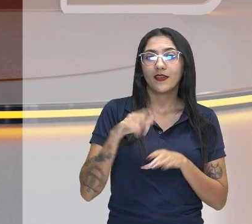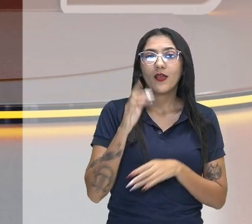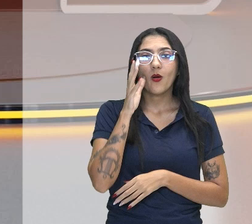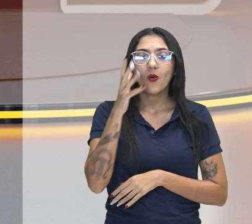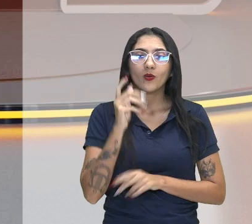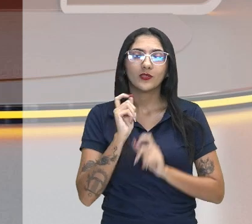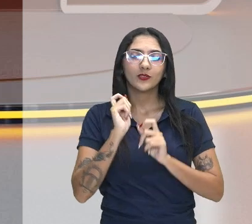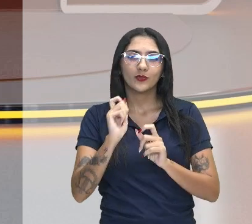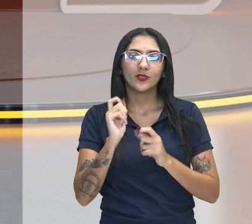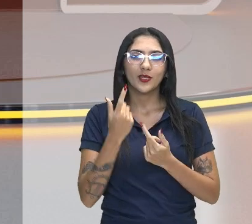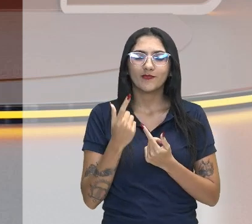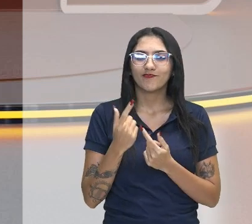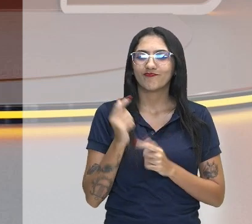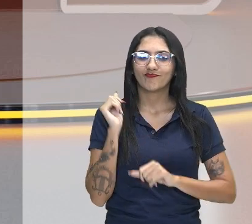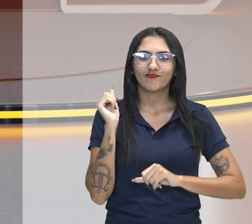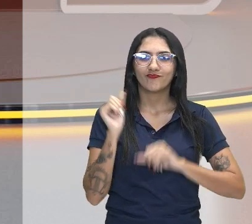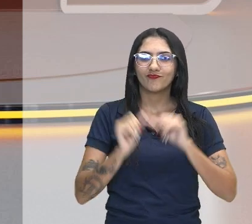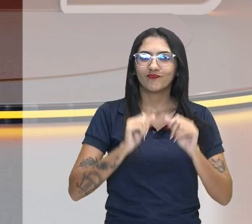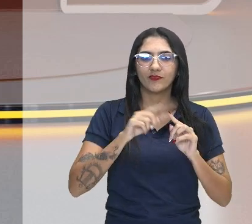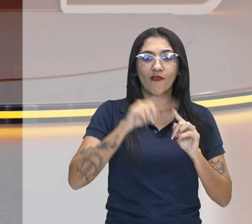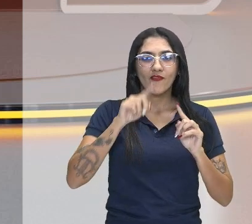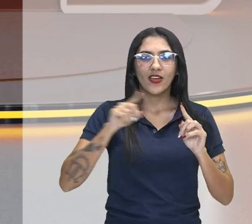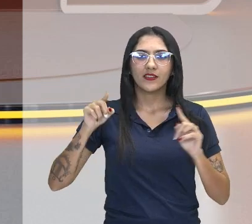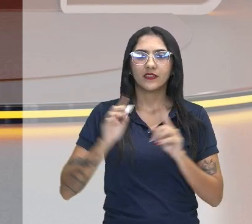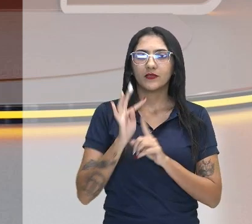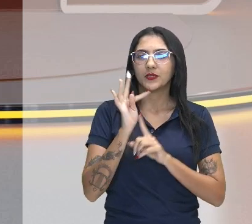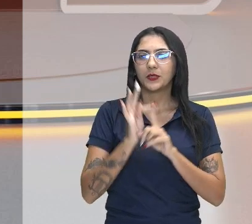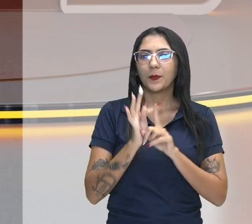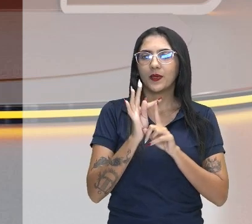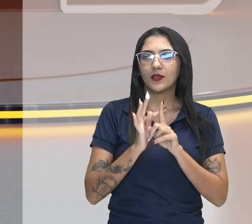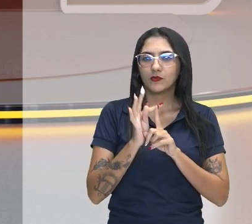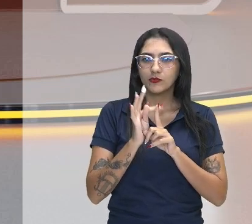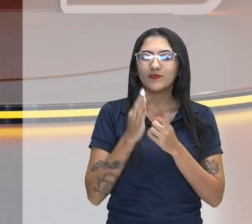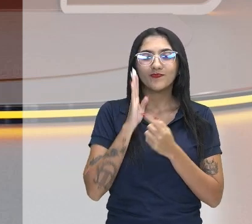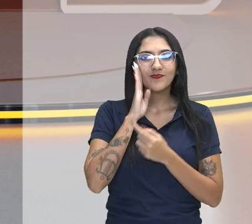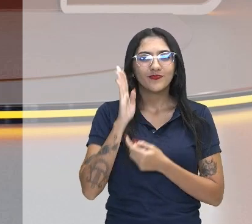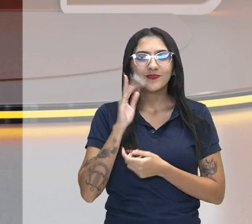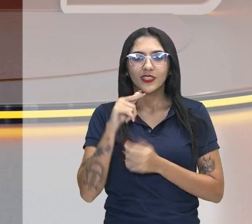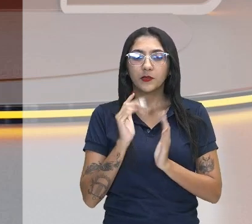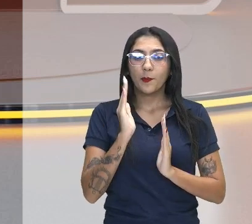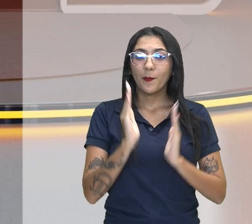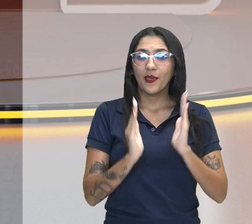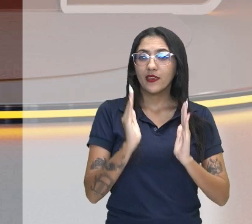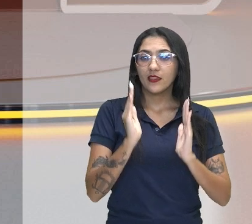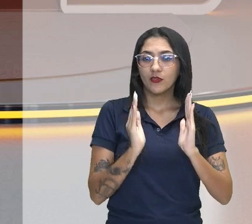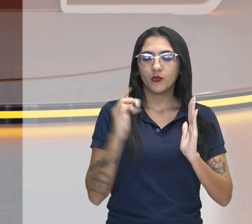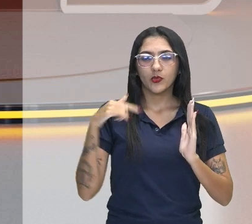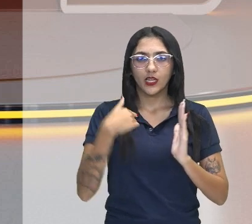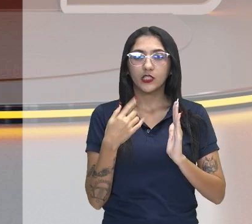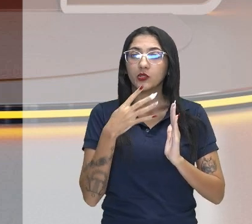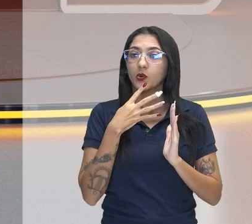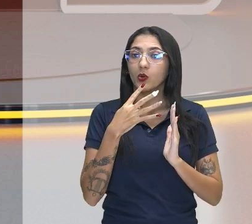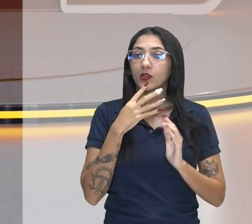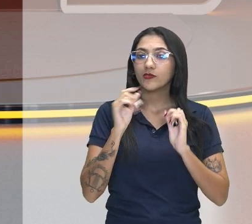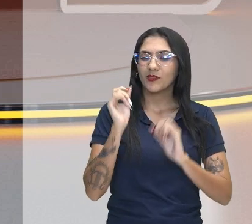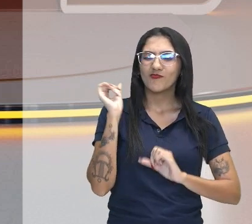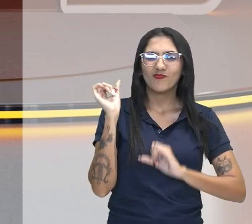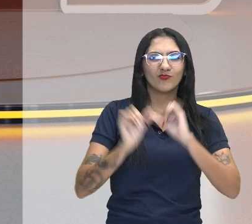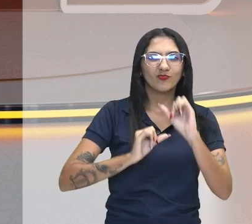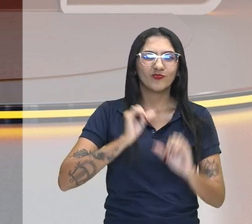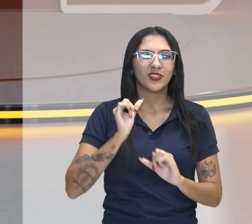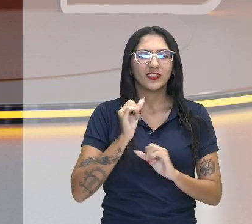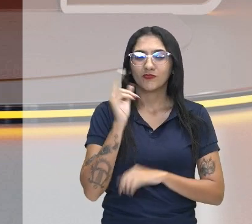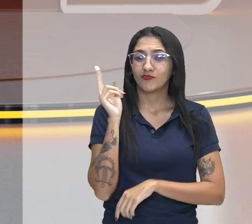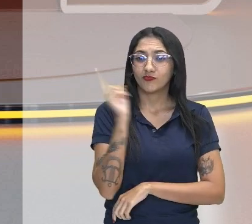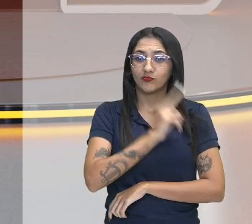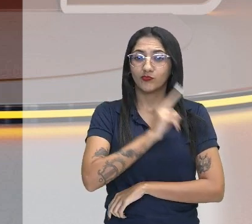por conta das mudanças climáticas, principalmente nesse período que estamos vivendo de mudanças climáticas,